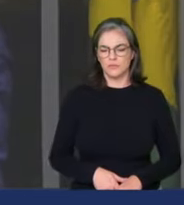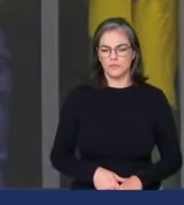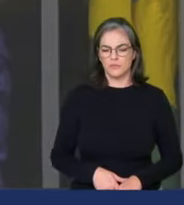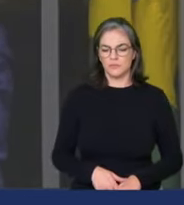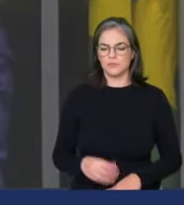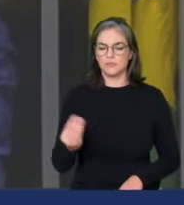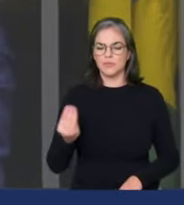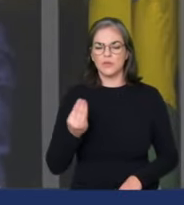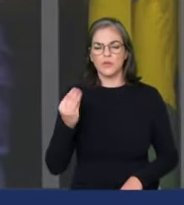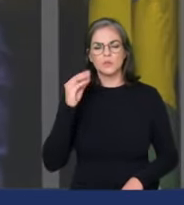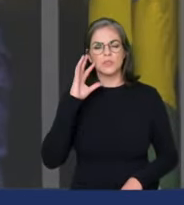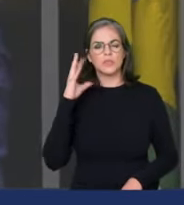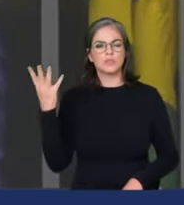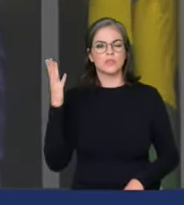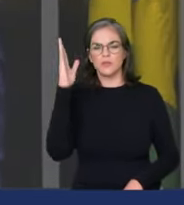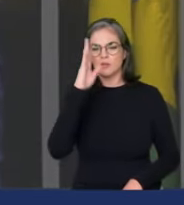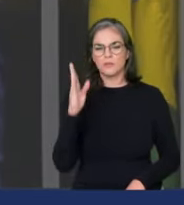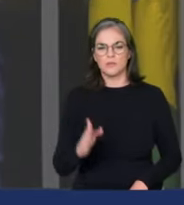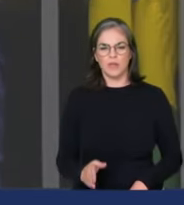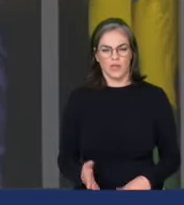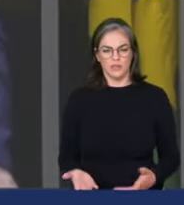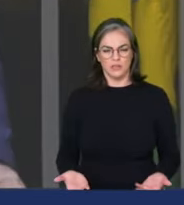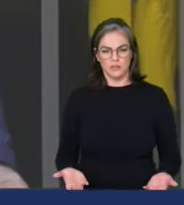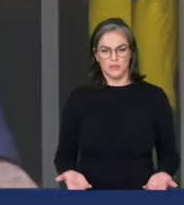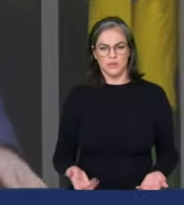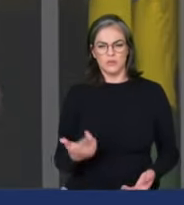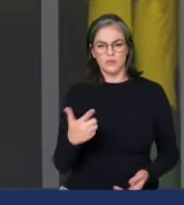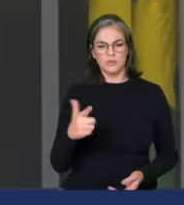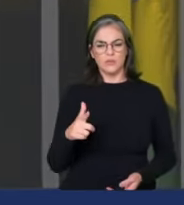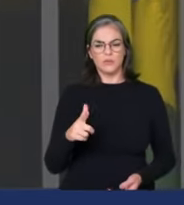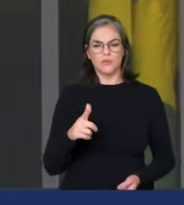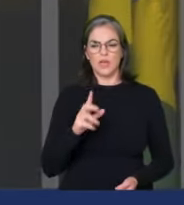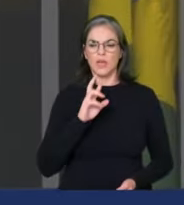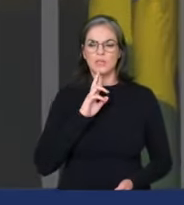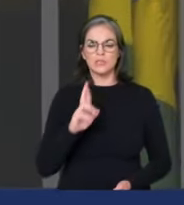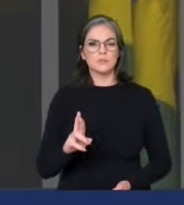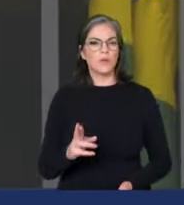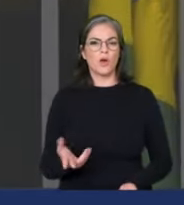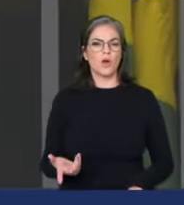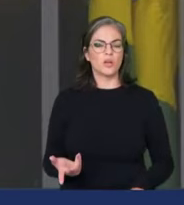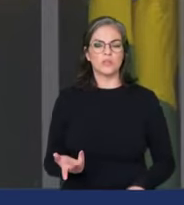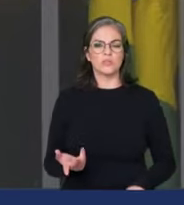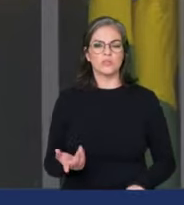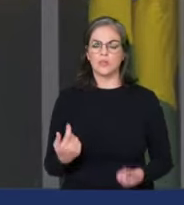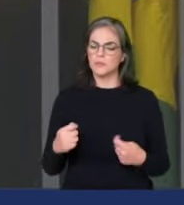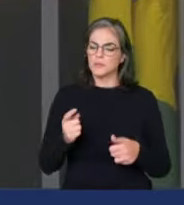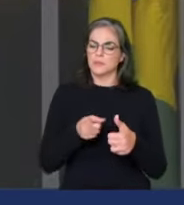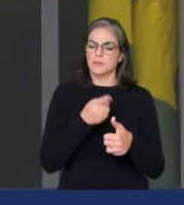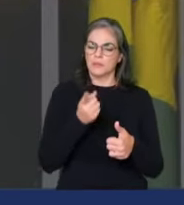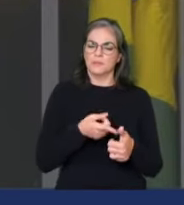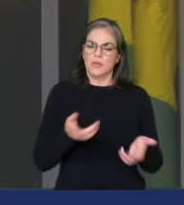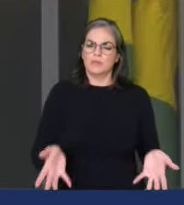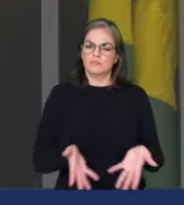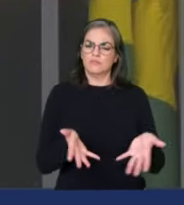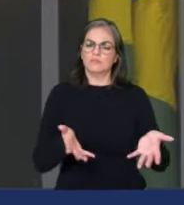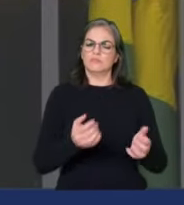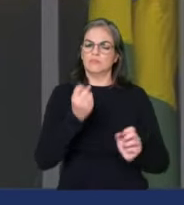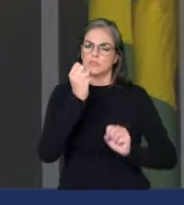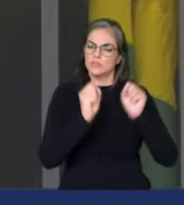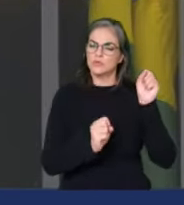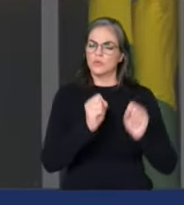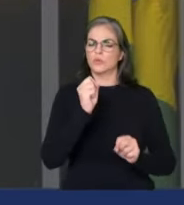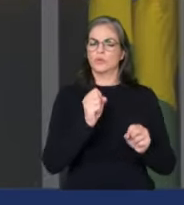fiscal, nenhuma saída fiscal, sem que haja o desenvolvimento do setor produtivo, da nossa indústria, do